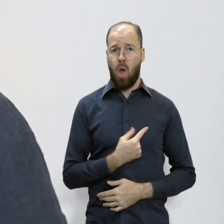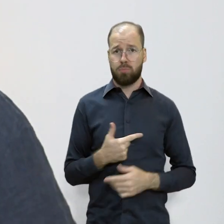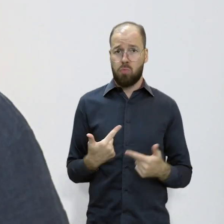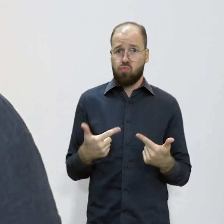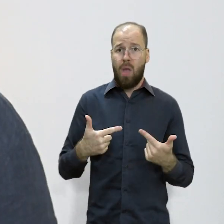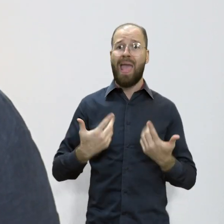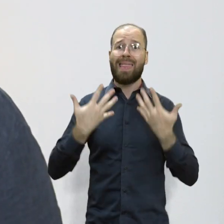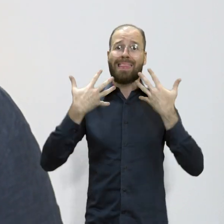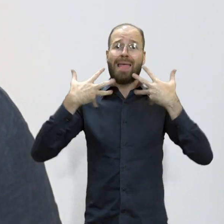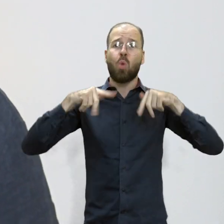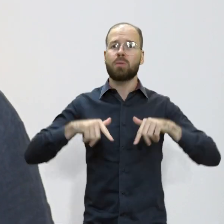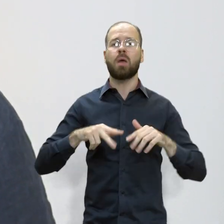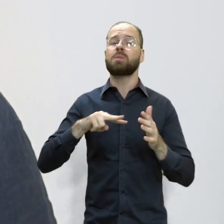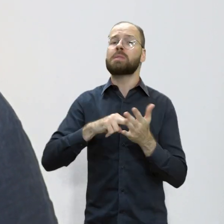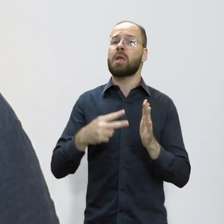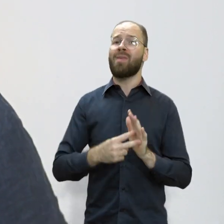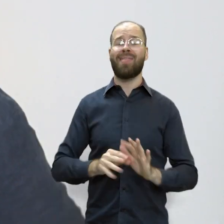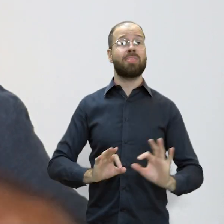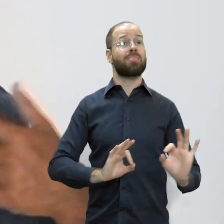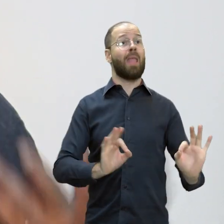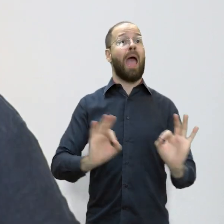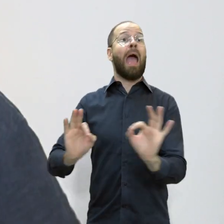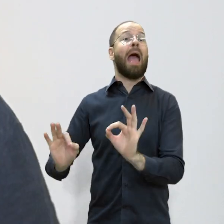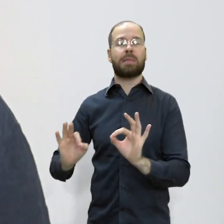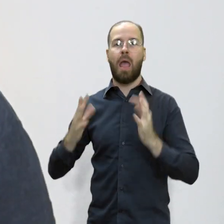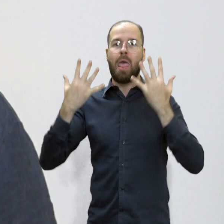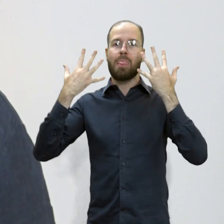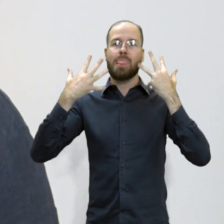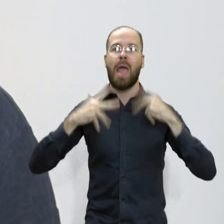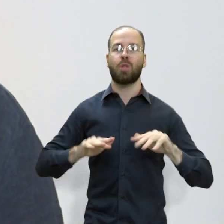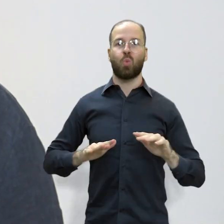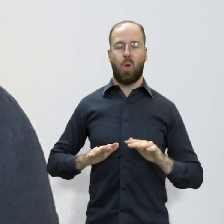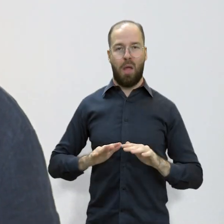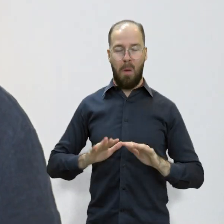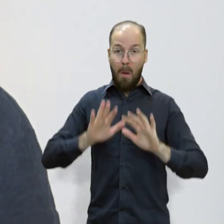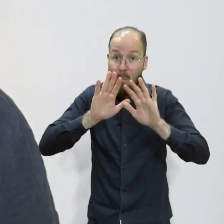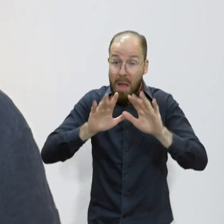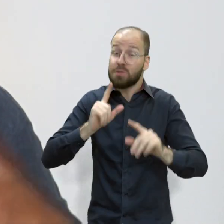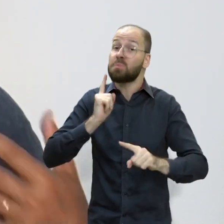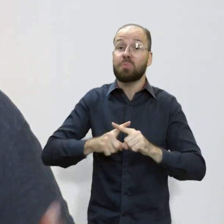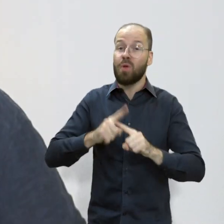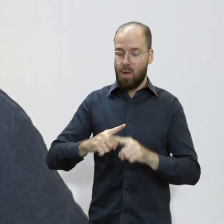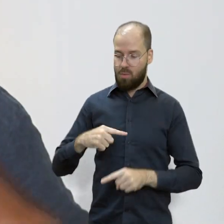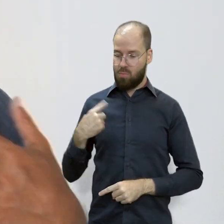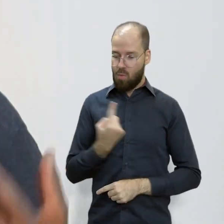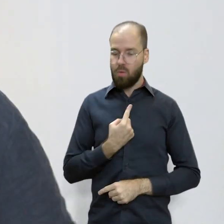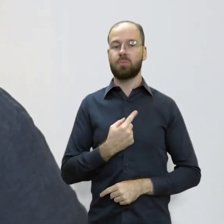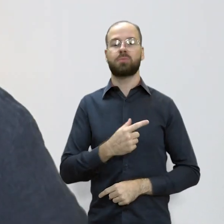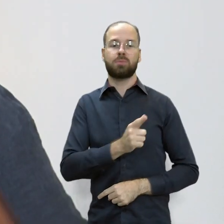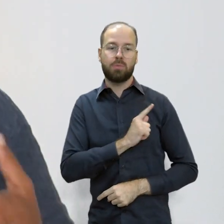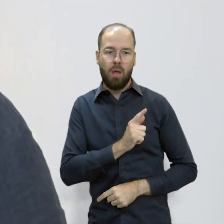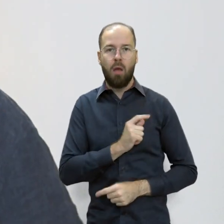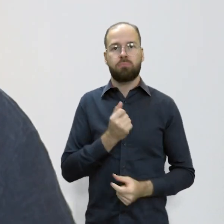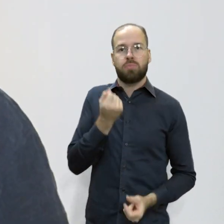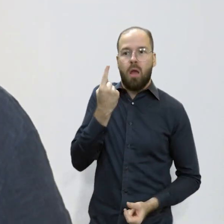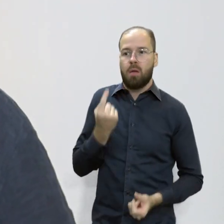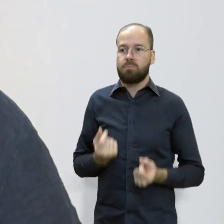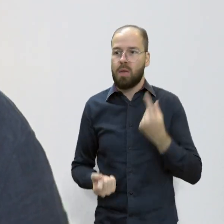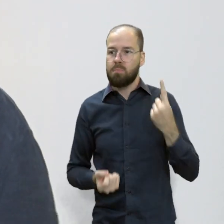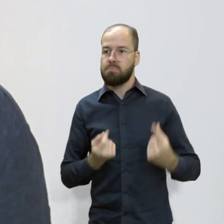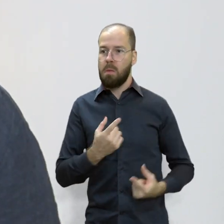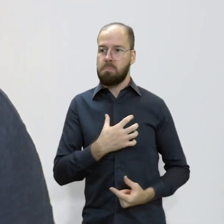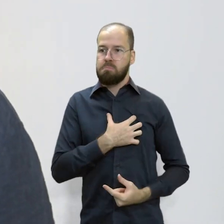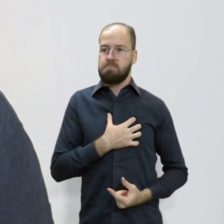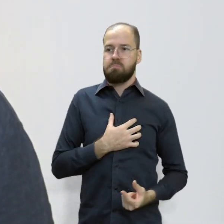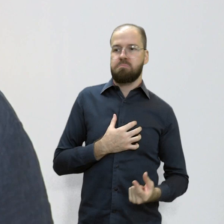nós nada é natural, e por conseguinte que nós somos constituídos por nadidade, por estranheza, por